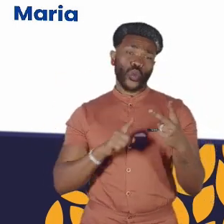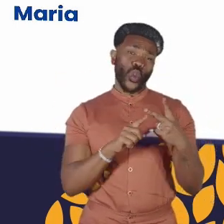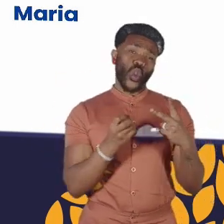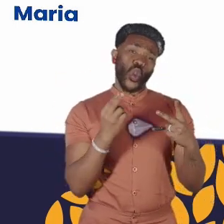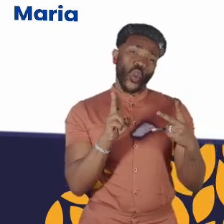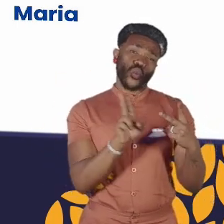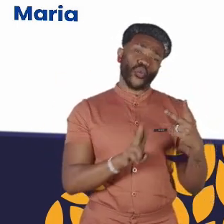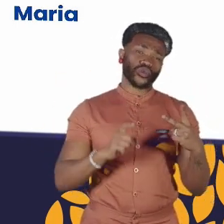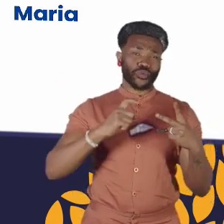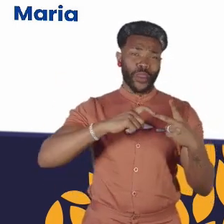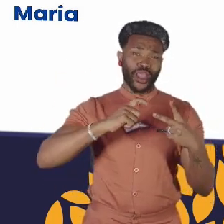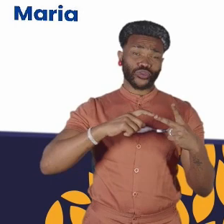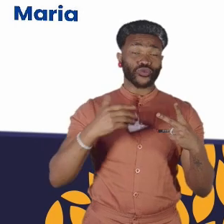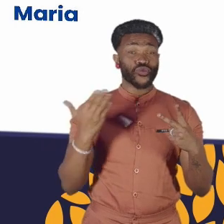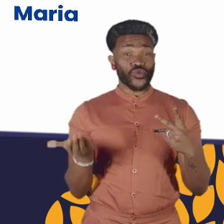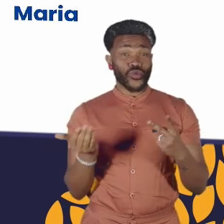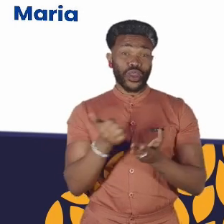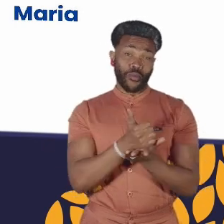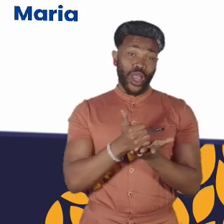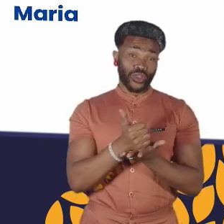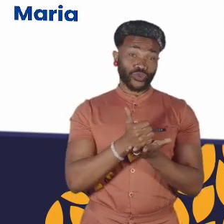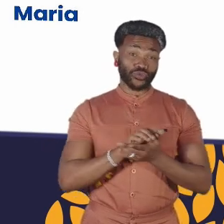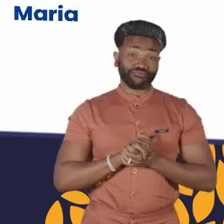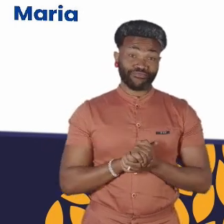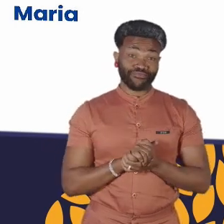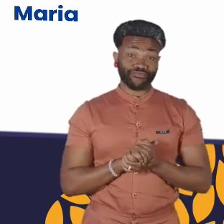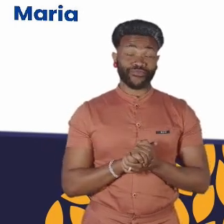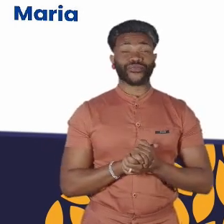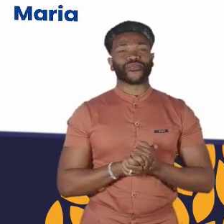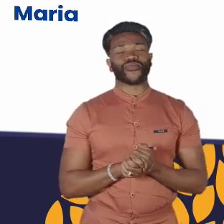um uso medicinal, terapêutico?